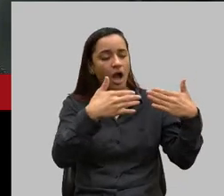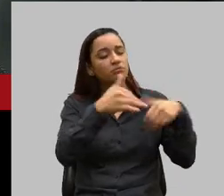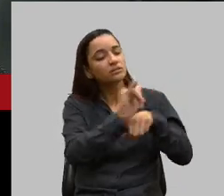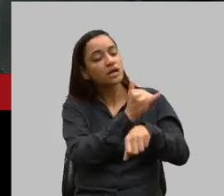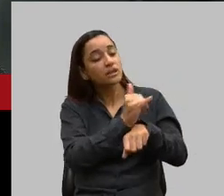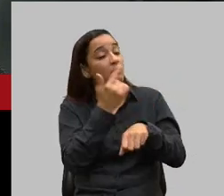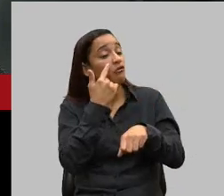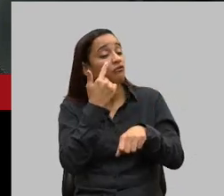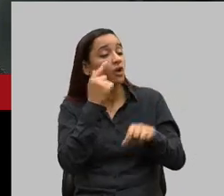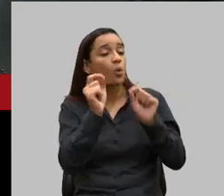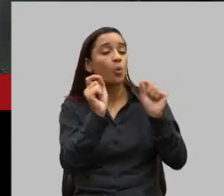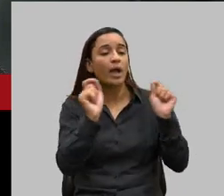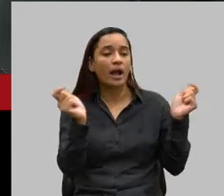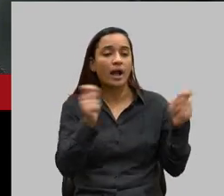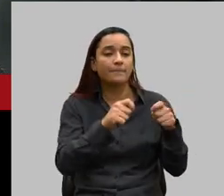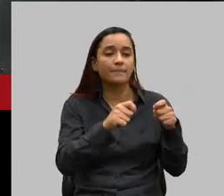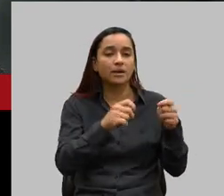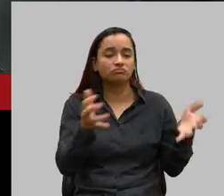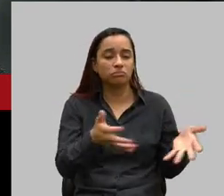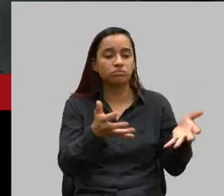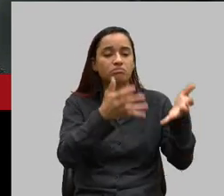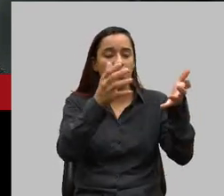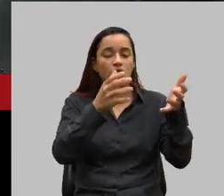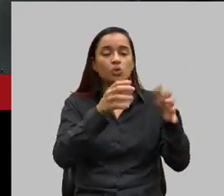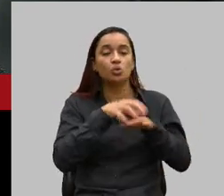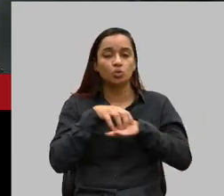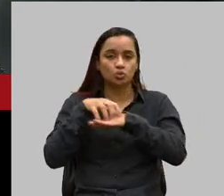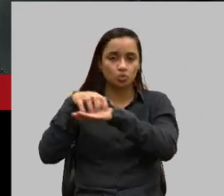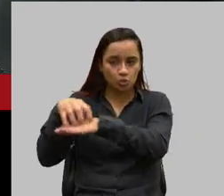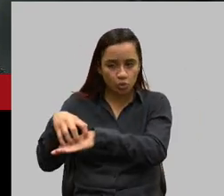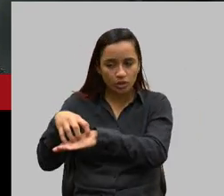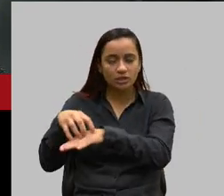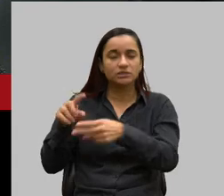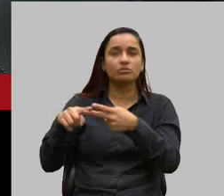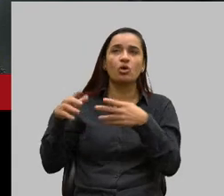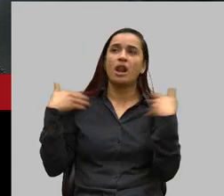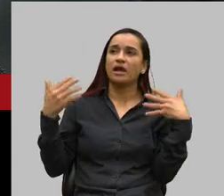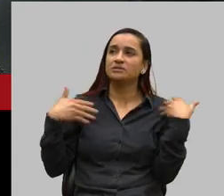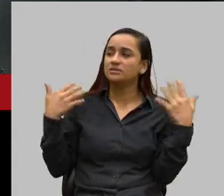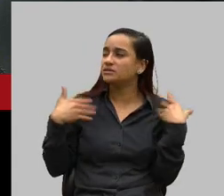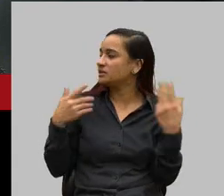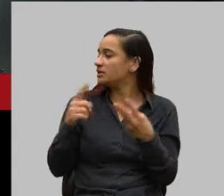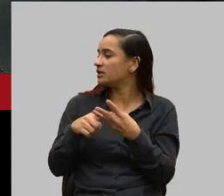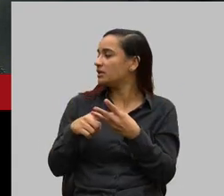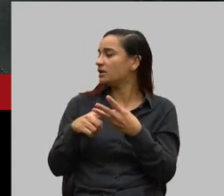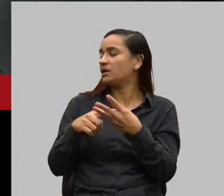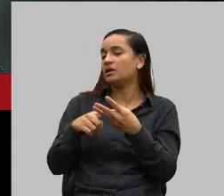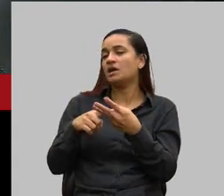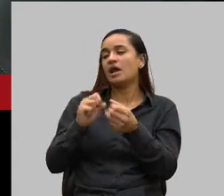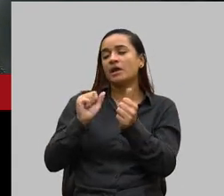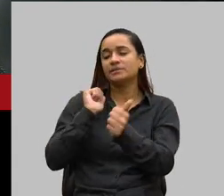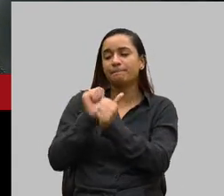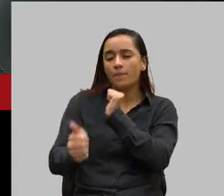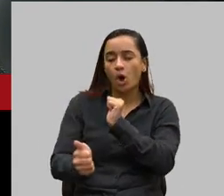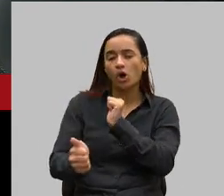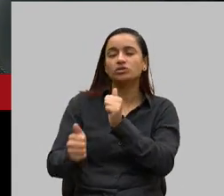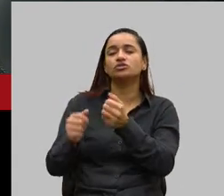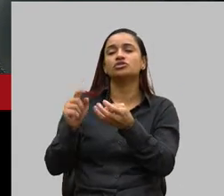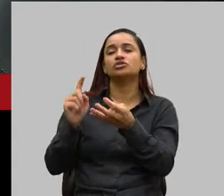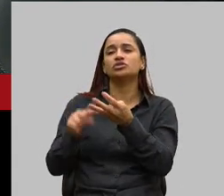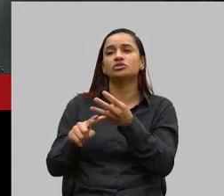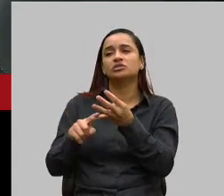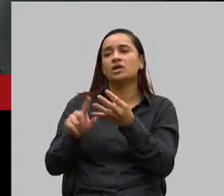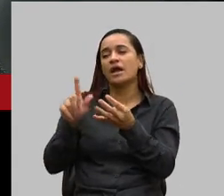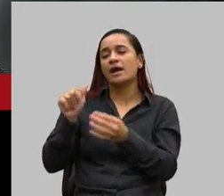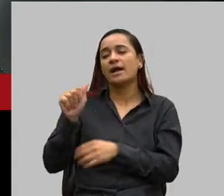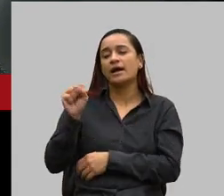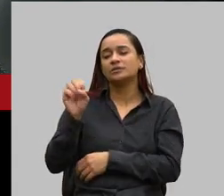na fomentação do Turismo eh de lazer de esporte radical de gastronomia na